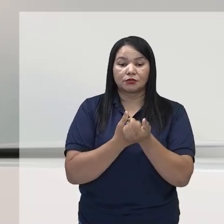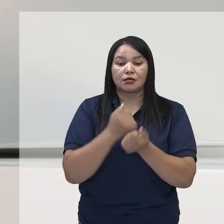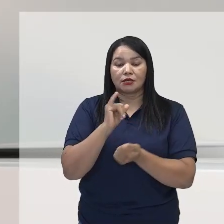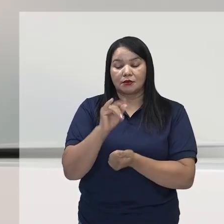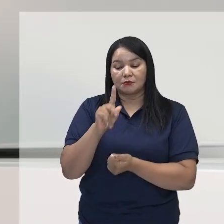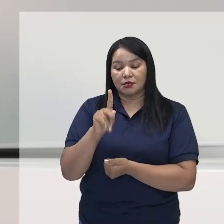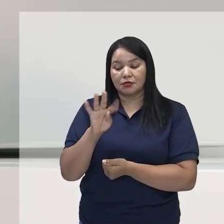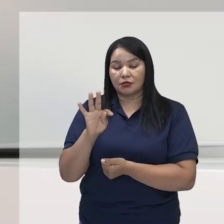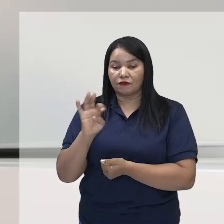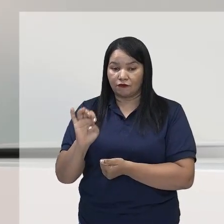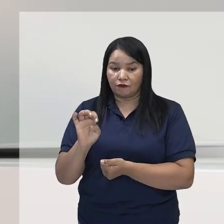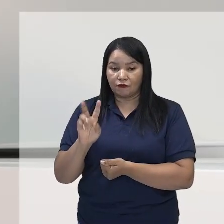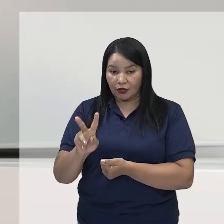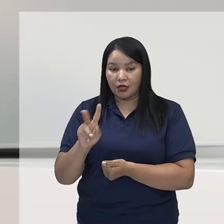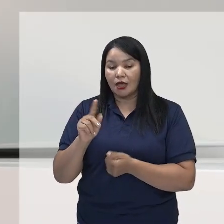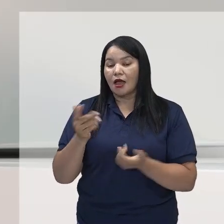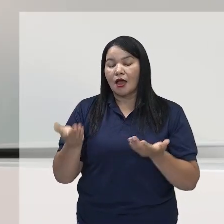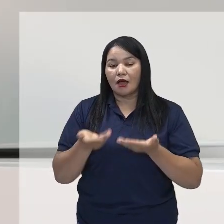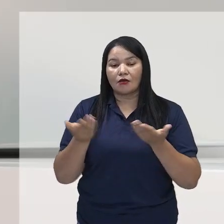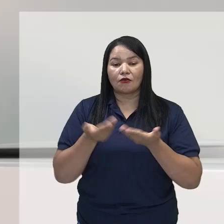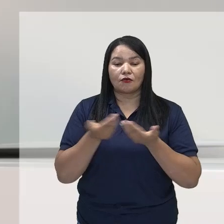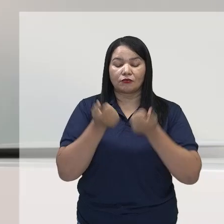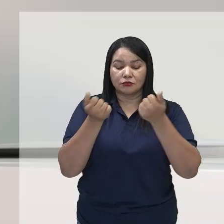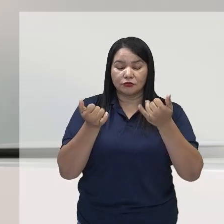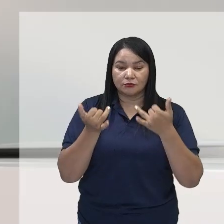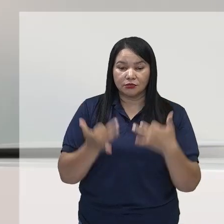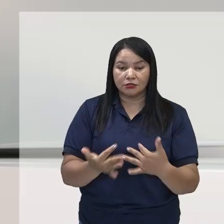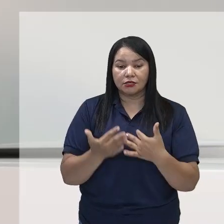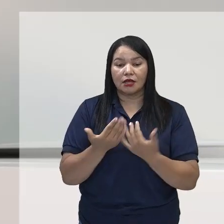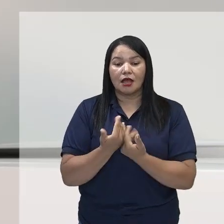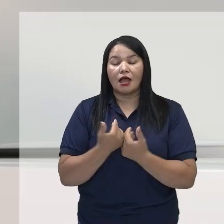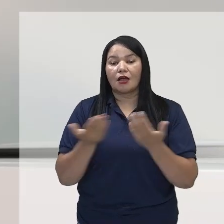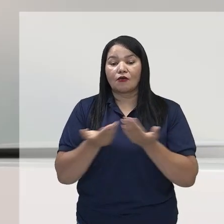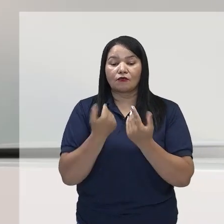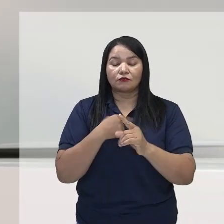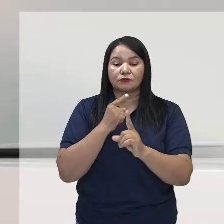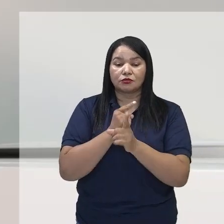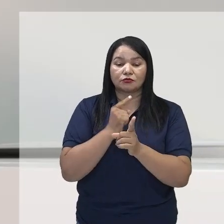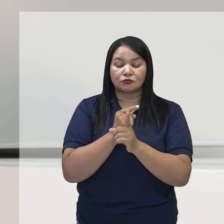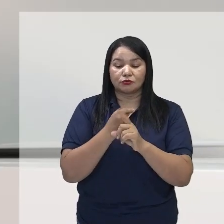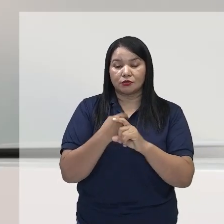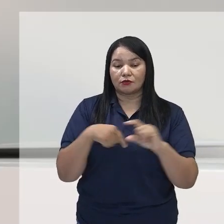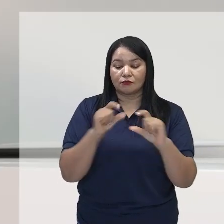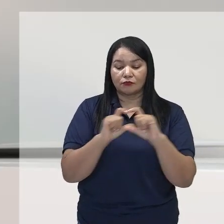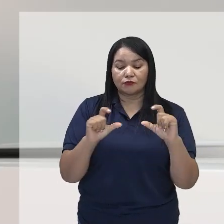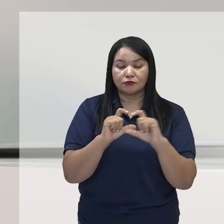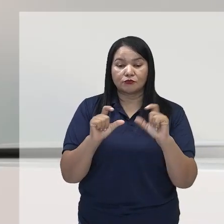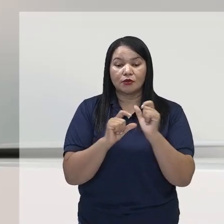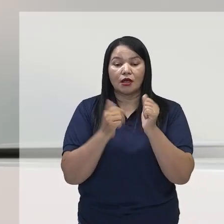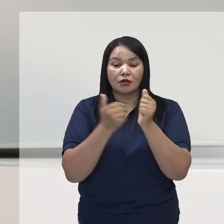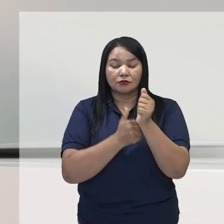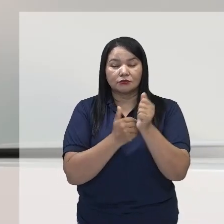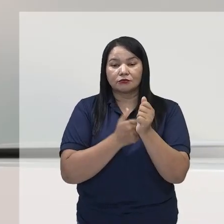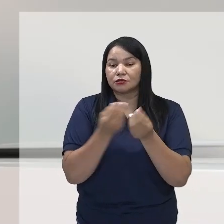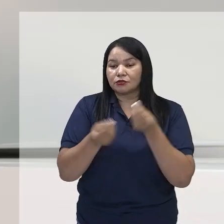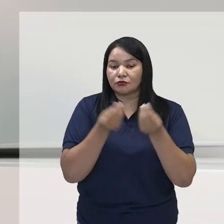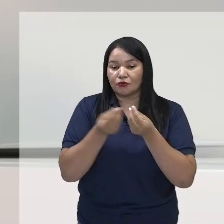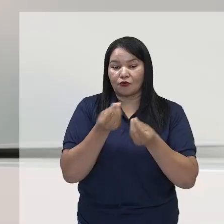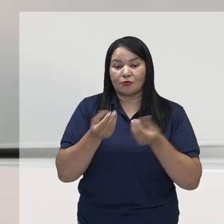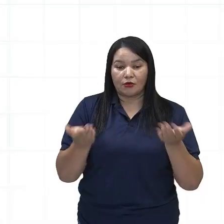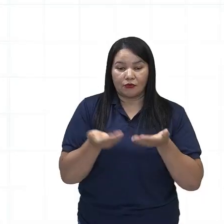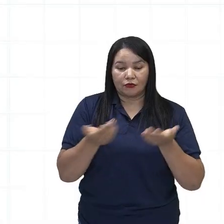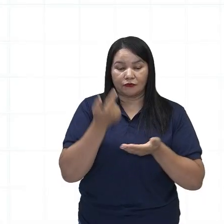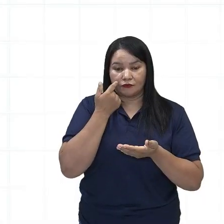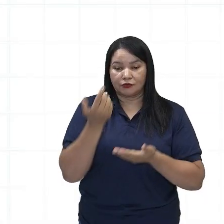E hoje iremos ensinar como consultar esses logins no site de logins, que é esse portal aí que vocês vão ver